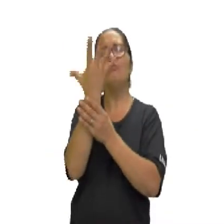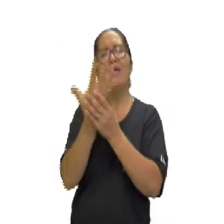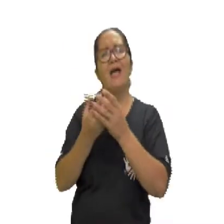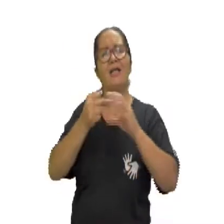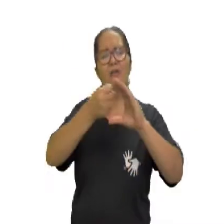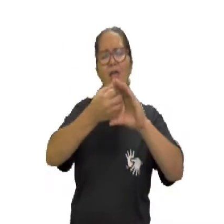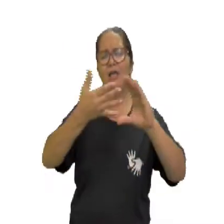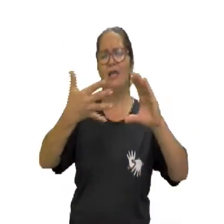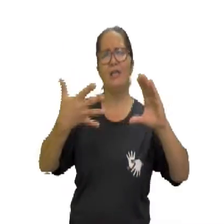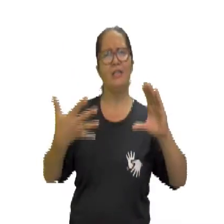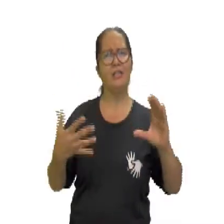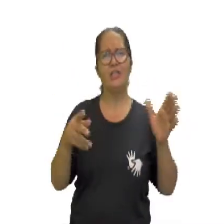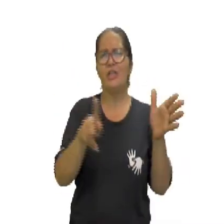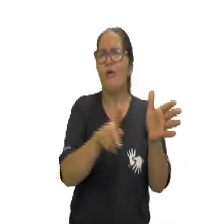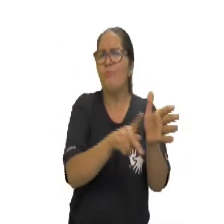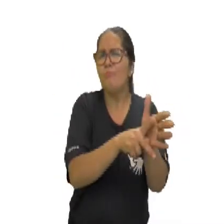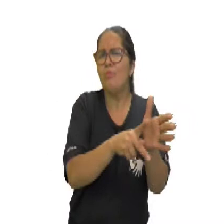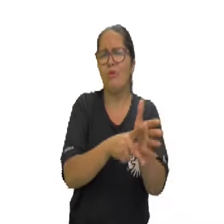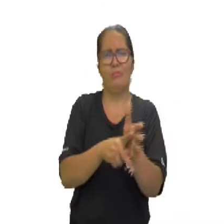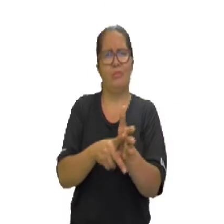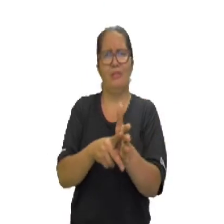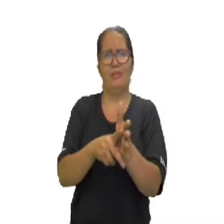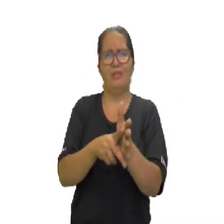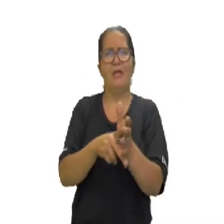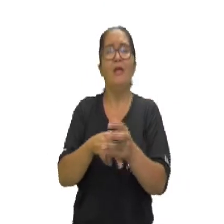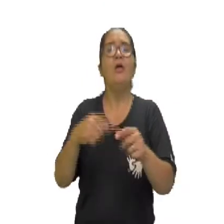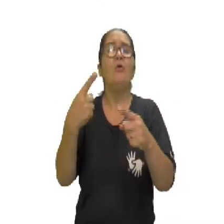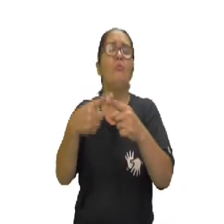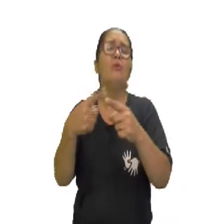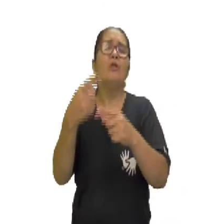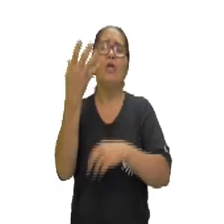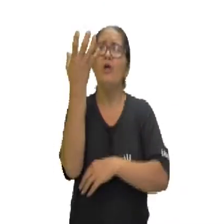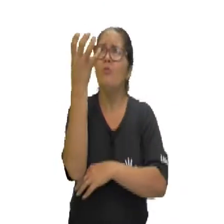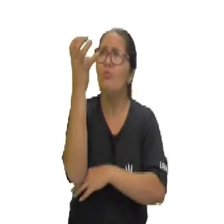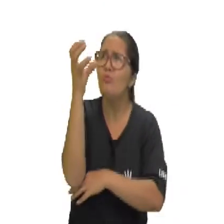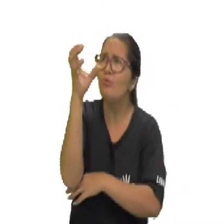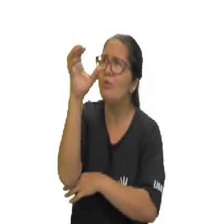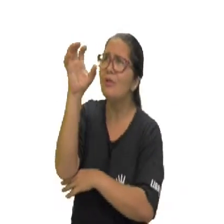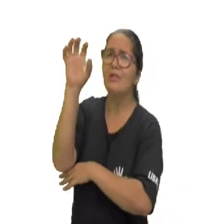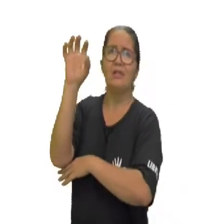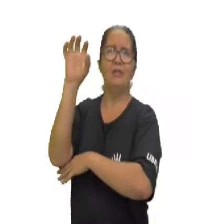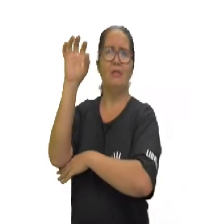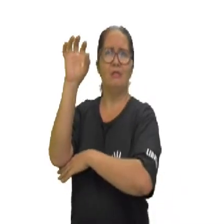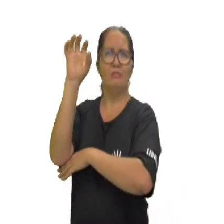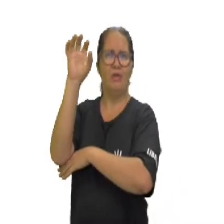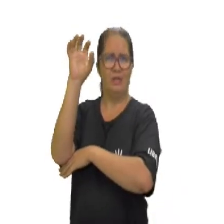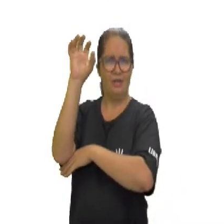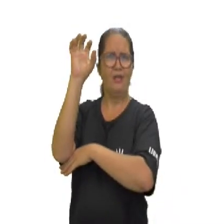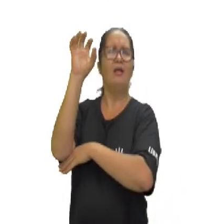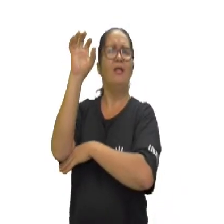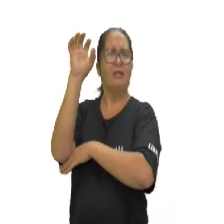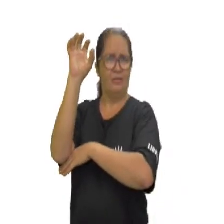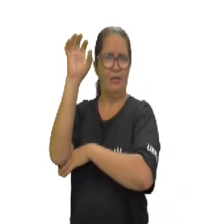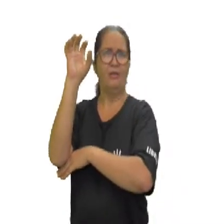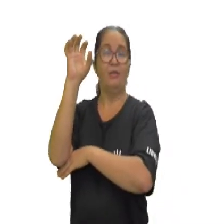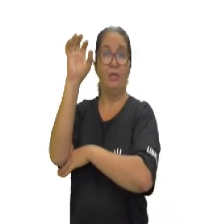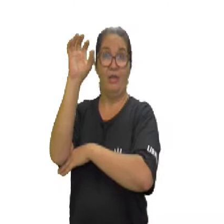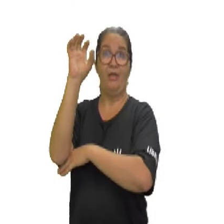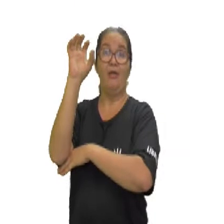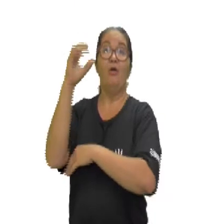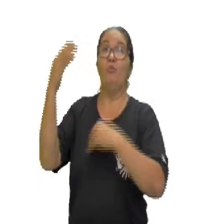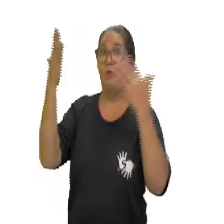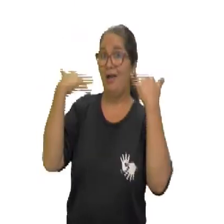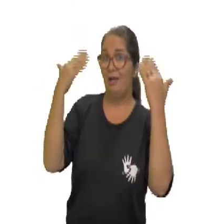própria, que ele tem um clima elevado o ano todo. Todo ano, toda parte do ano, tem temperaturas